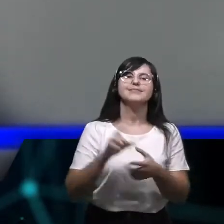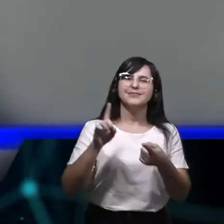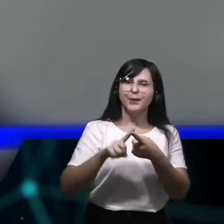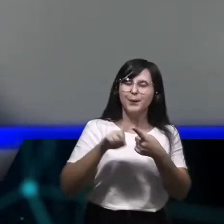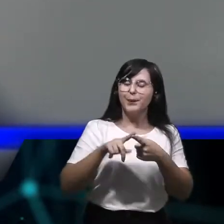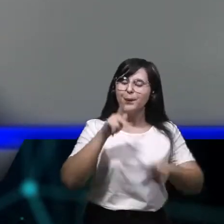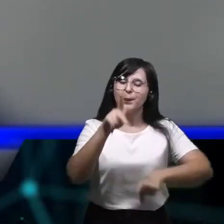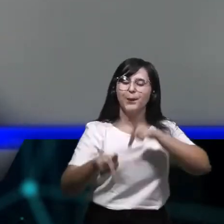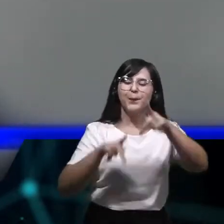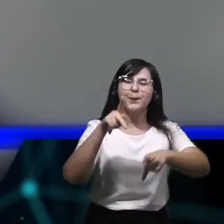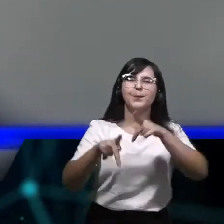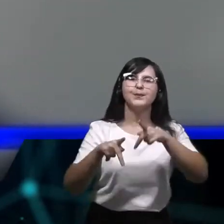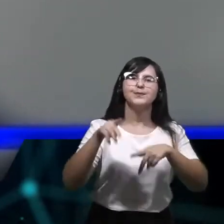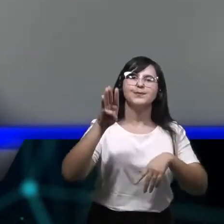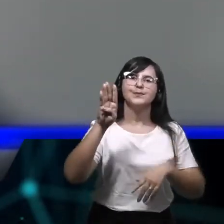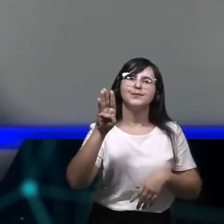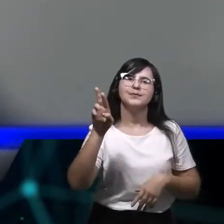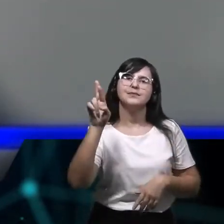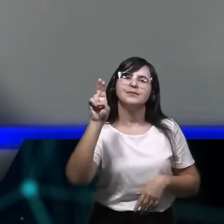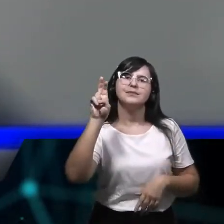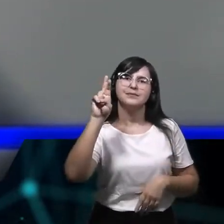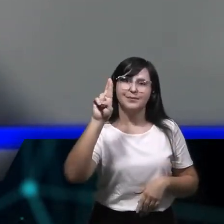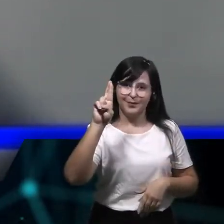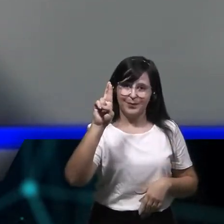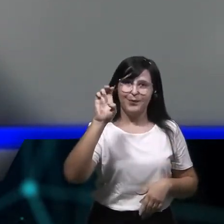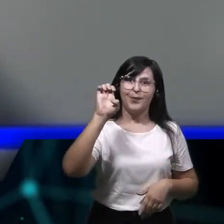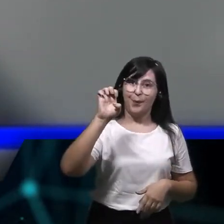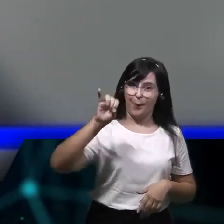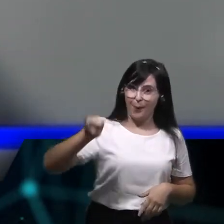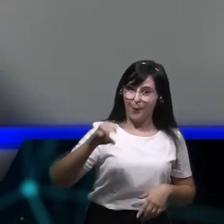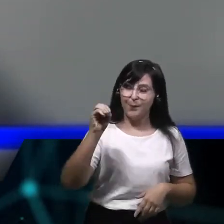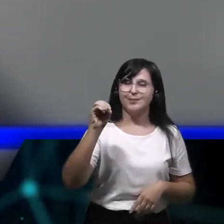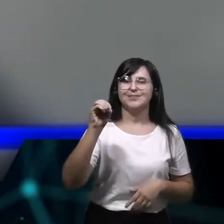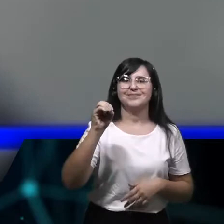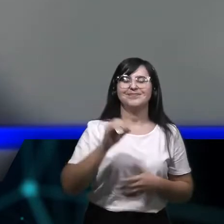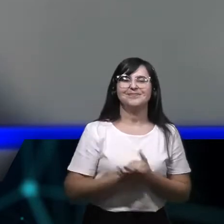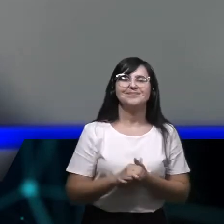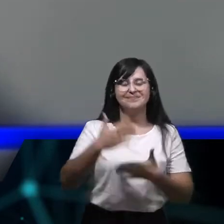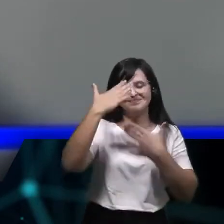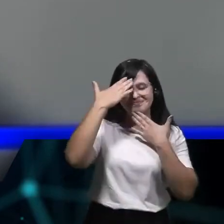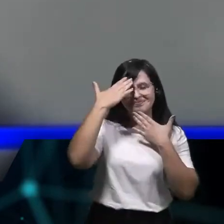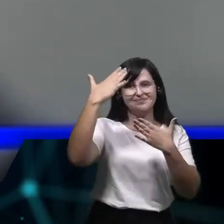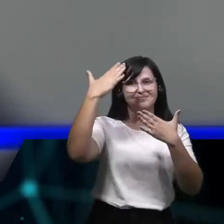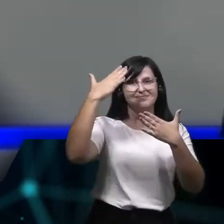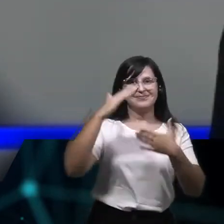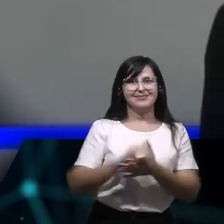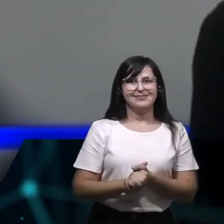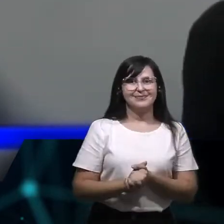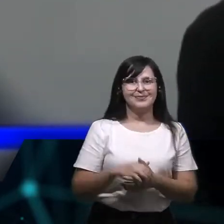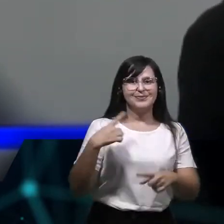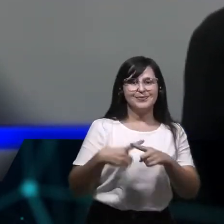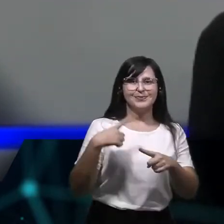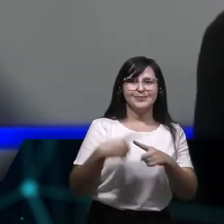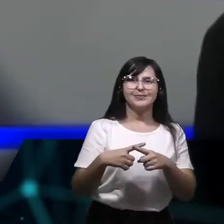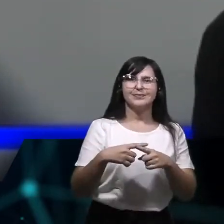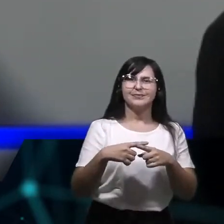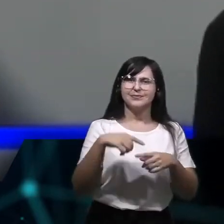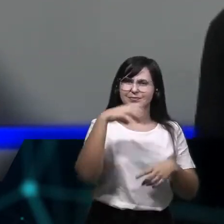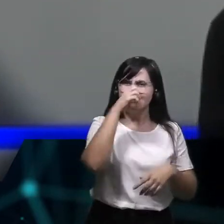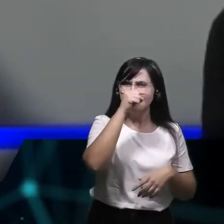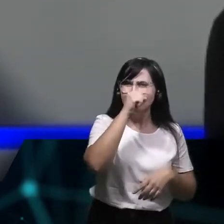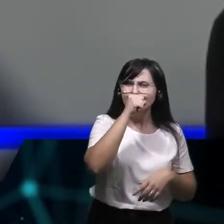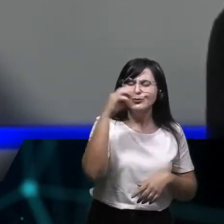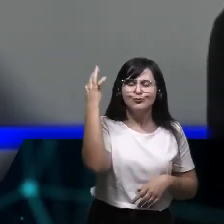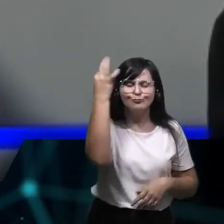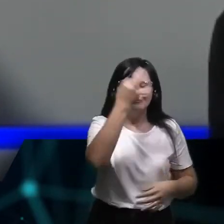a população de Brejo da Mata de Deus, né? E ao mesmo tempo agradecer pelo evento de sábado, que foi muito